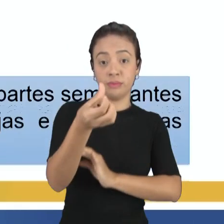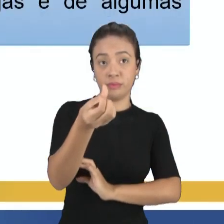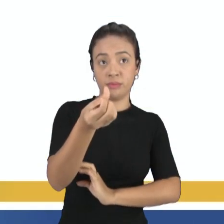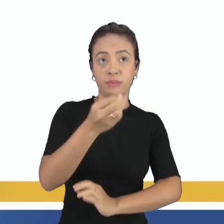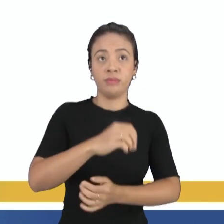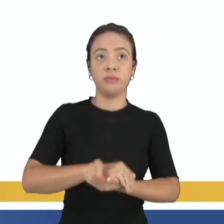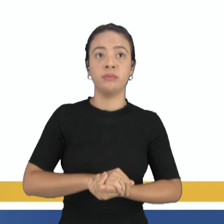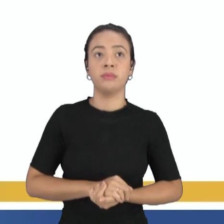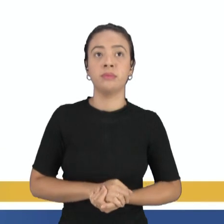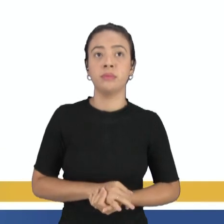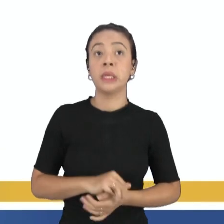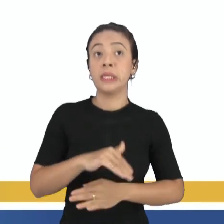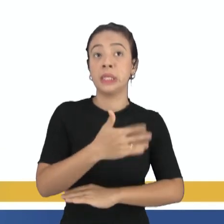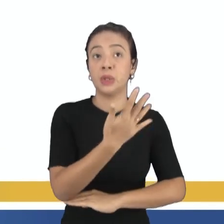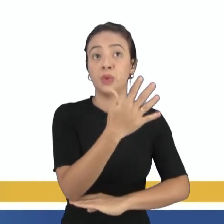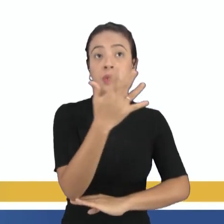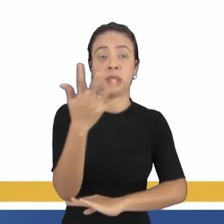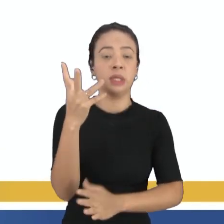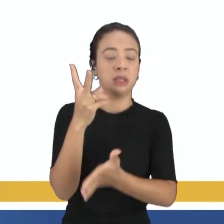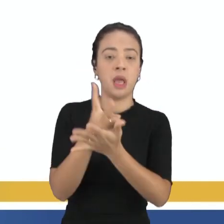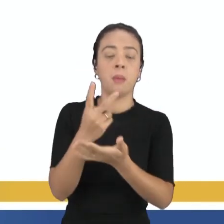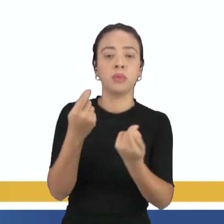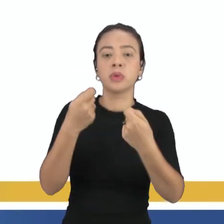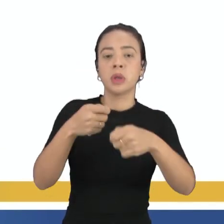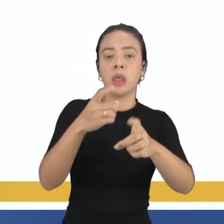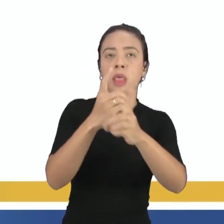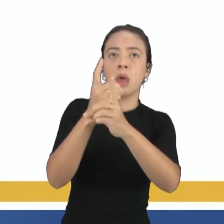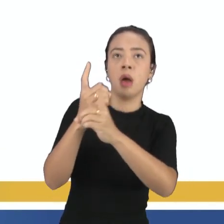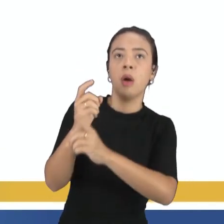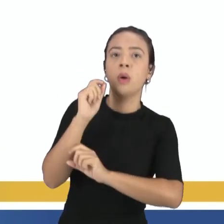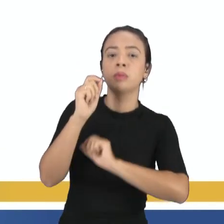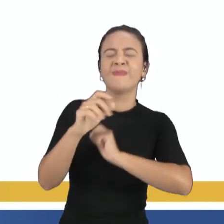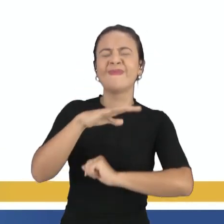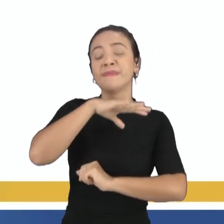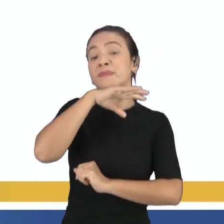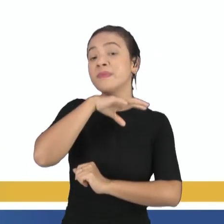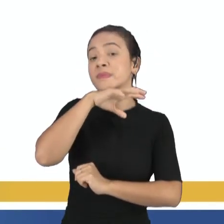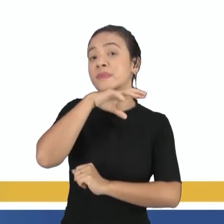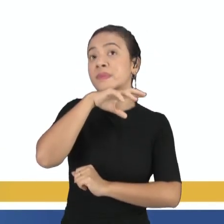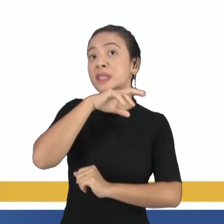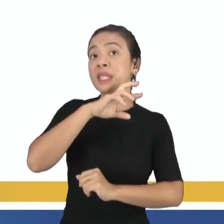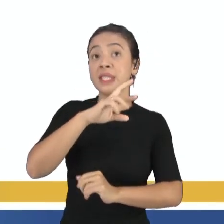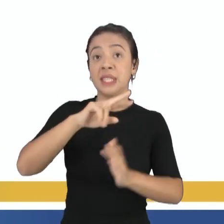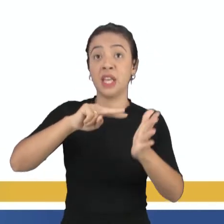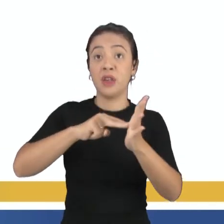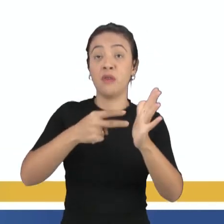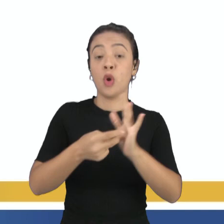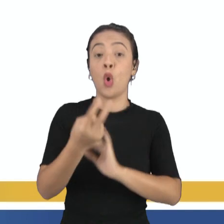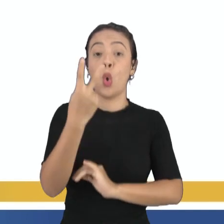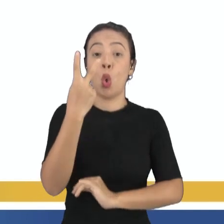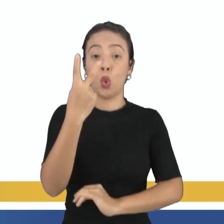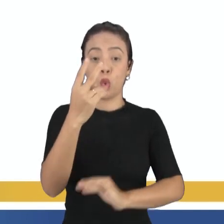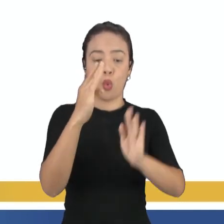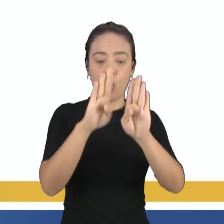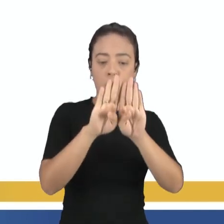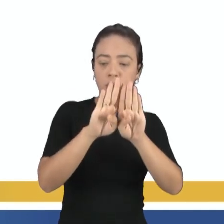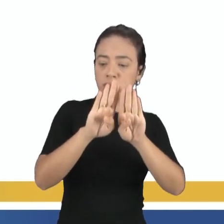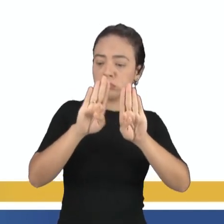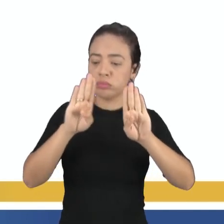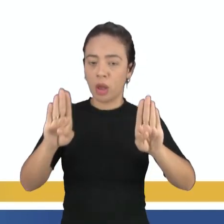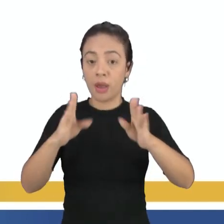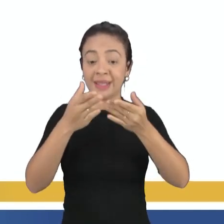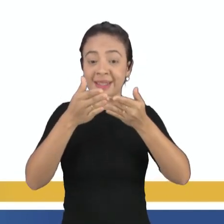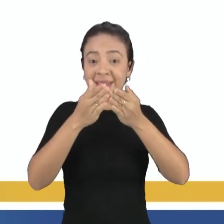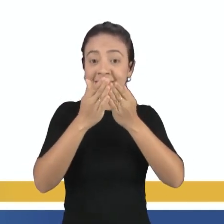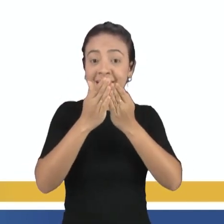E exercício 6. Na natureza é comum encontrarmos animais que representam duas partes semelhantes divididas